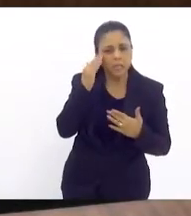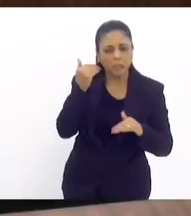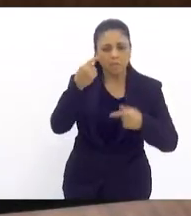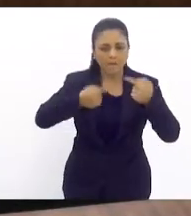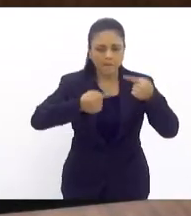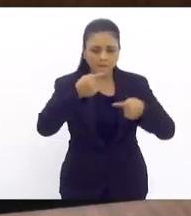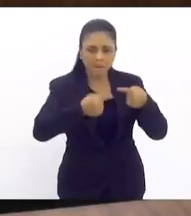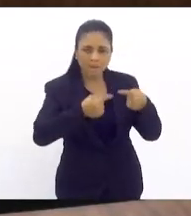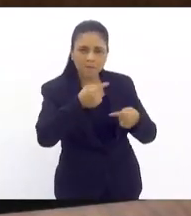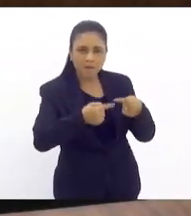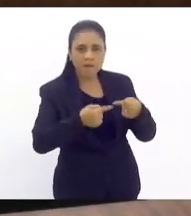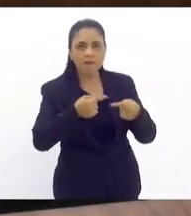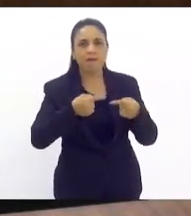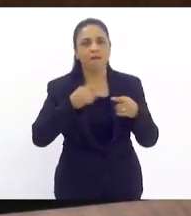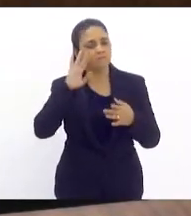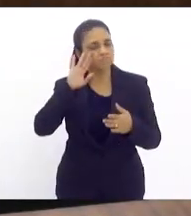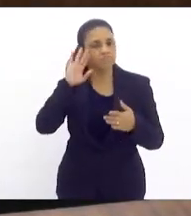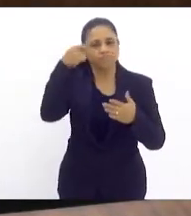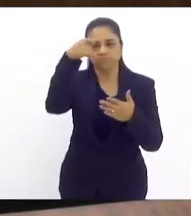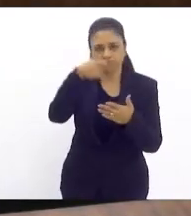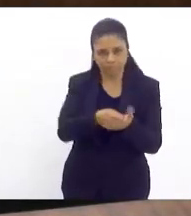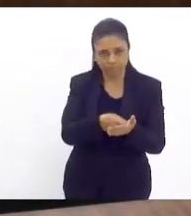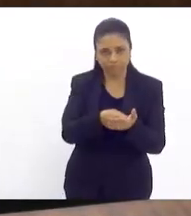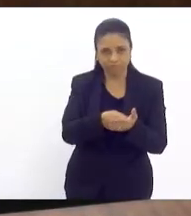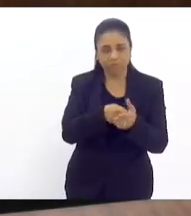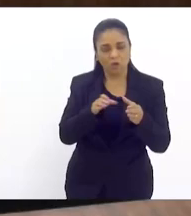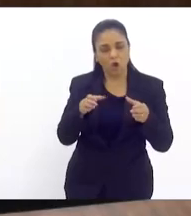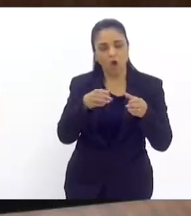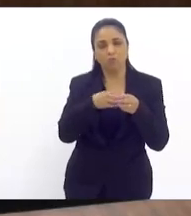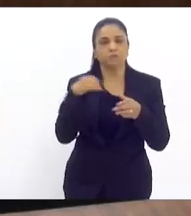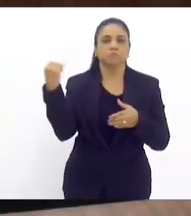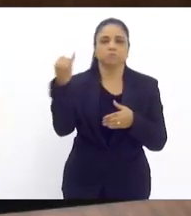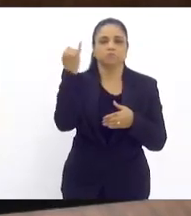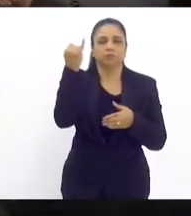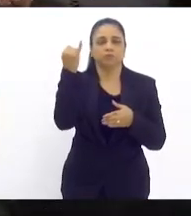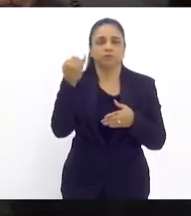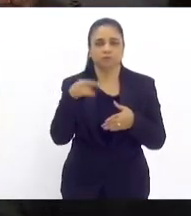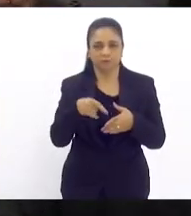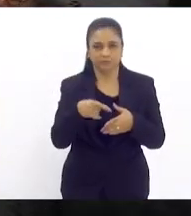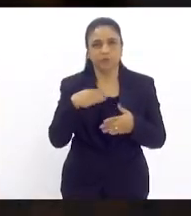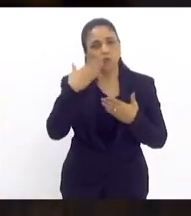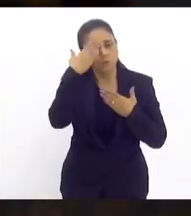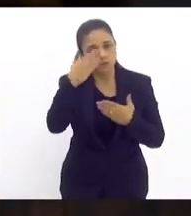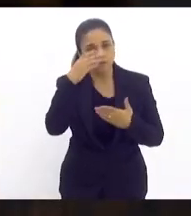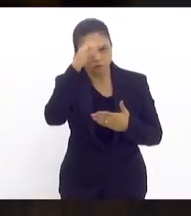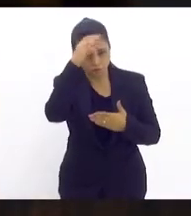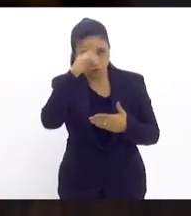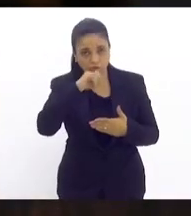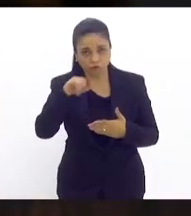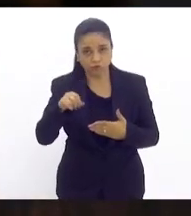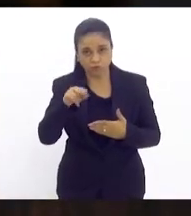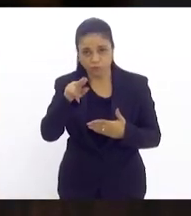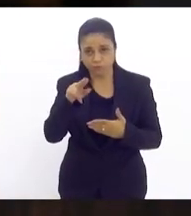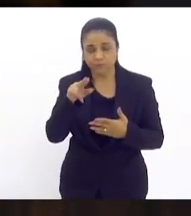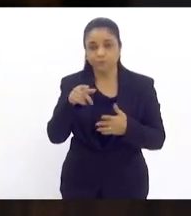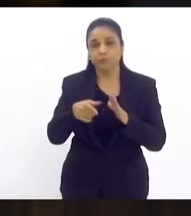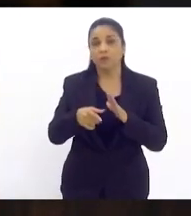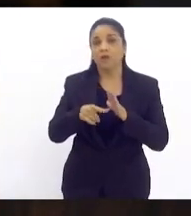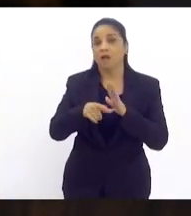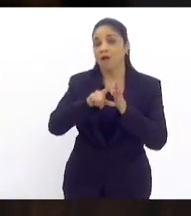as decisões da importante mais importante Comissão da sua casa obrigado por estar te ajuda é antes de abrir a